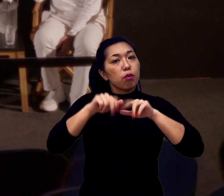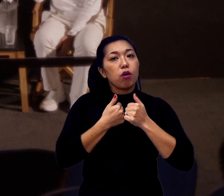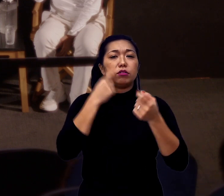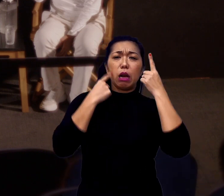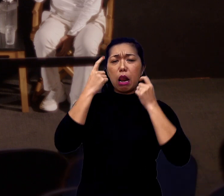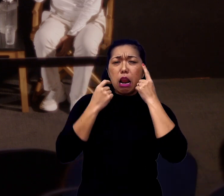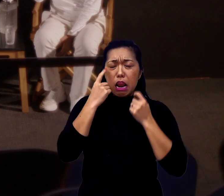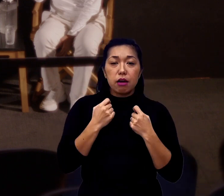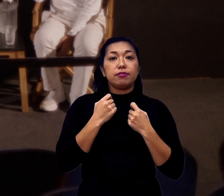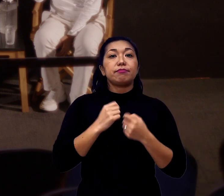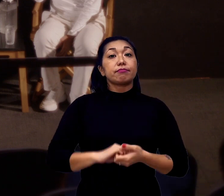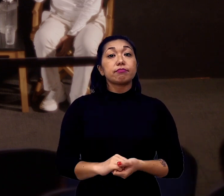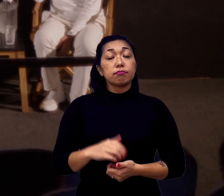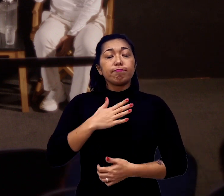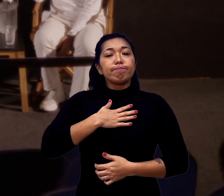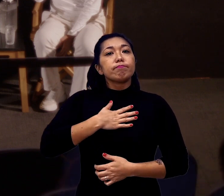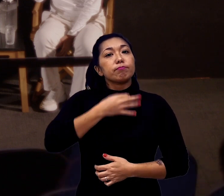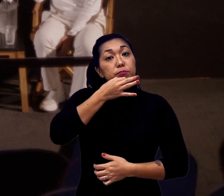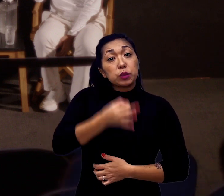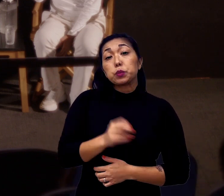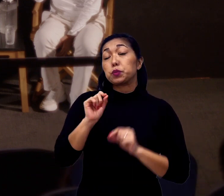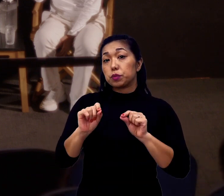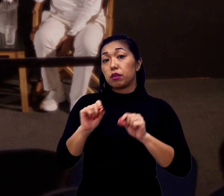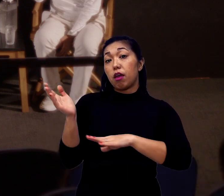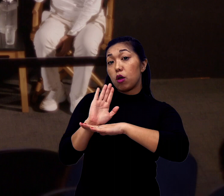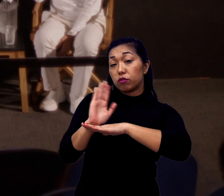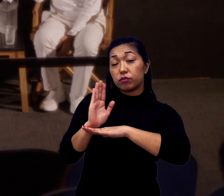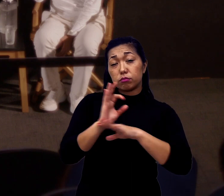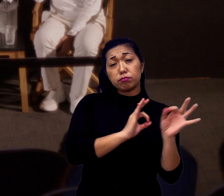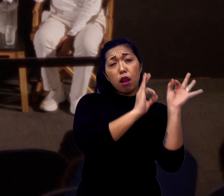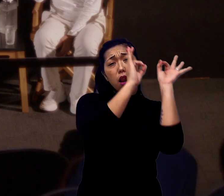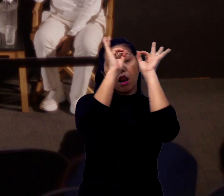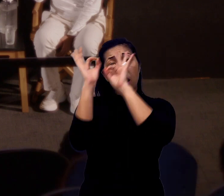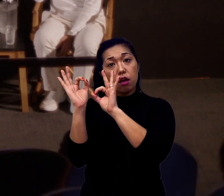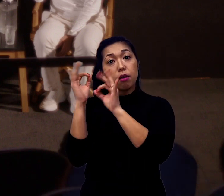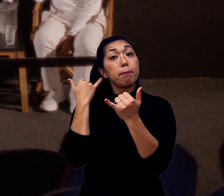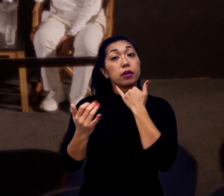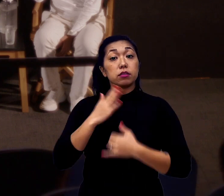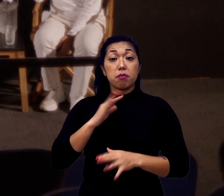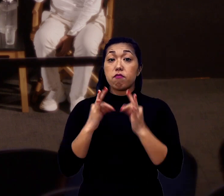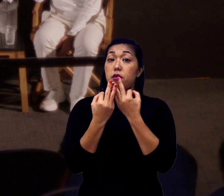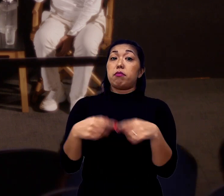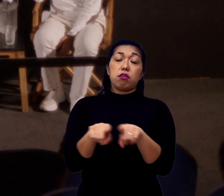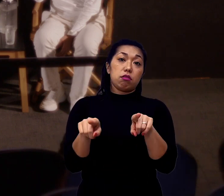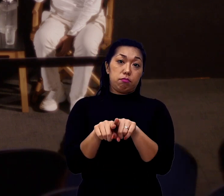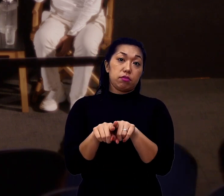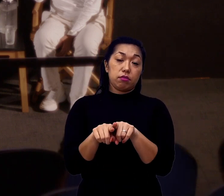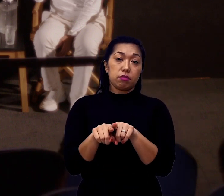chorar, porque a minha impressão que, ao ver esse filme, é a minha família também,